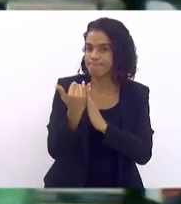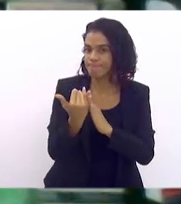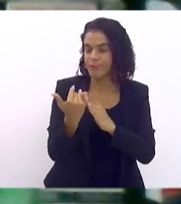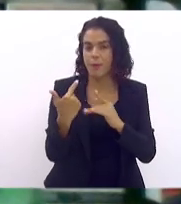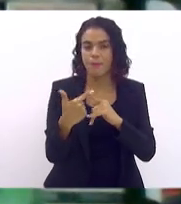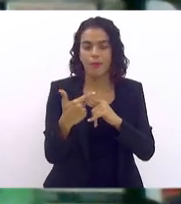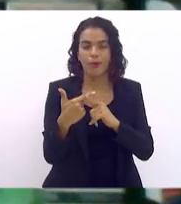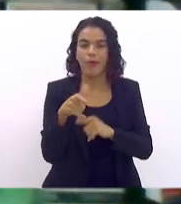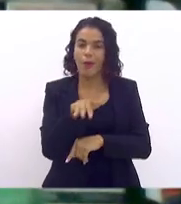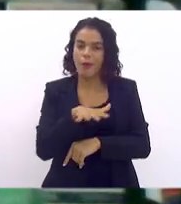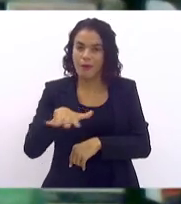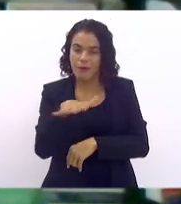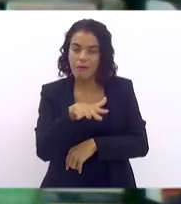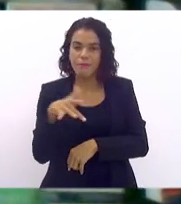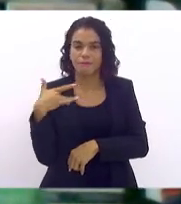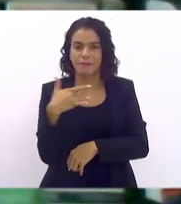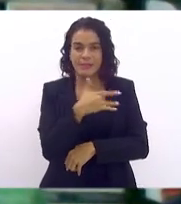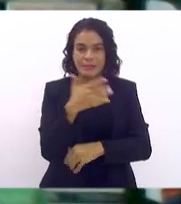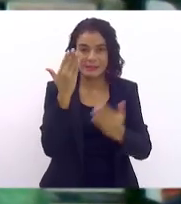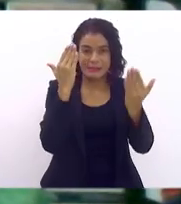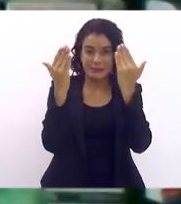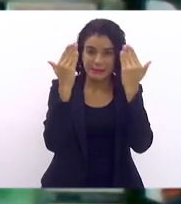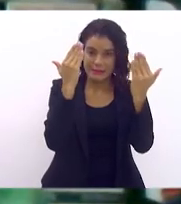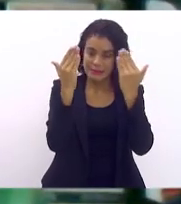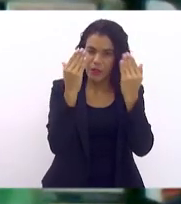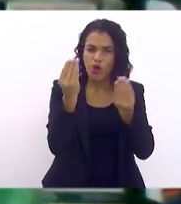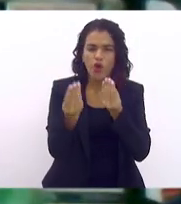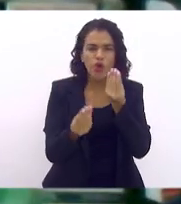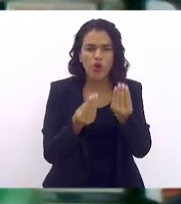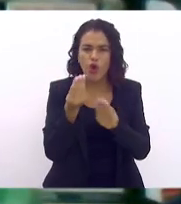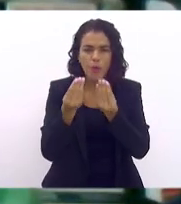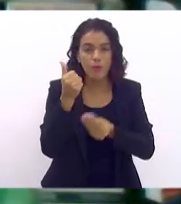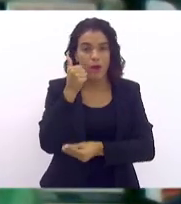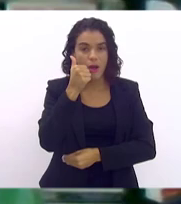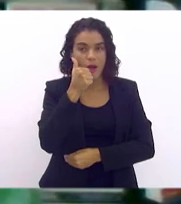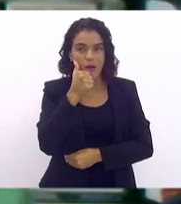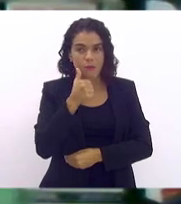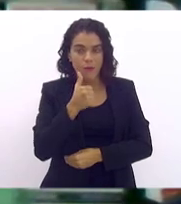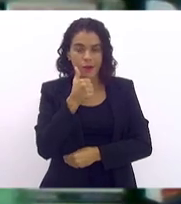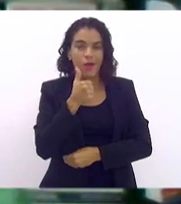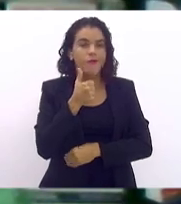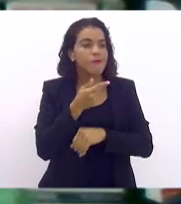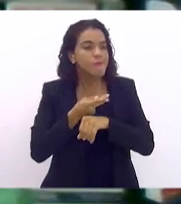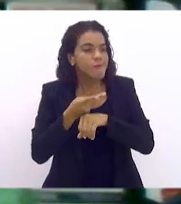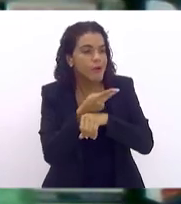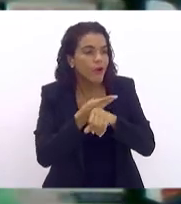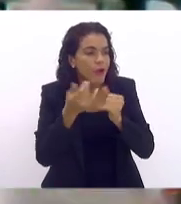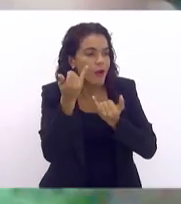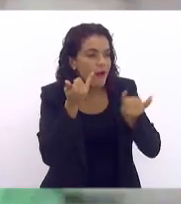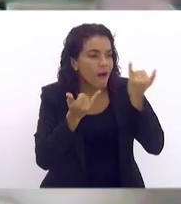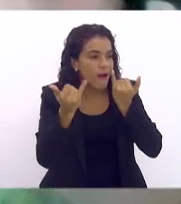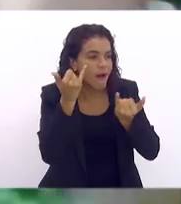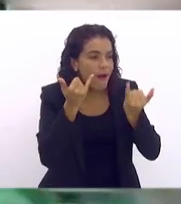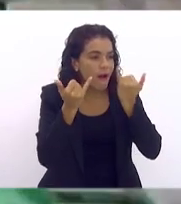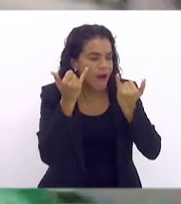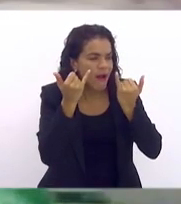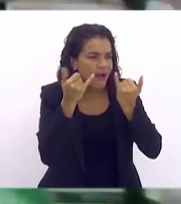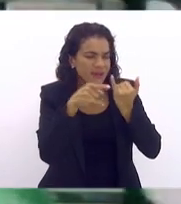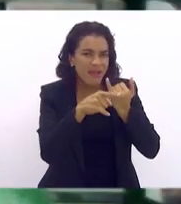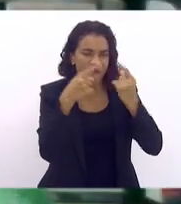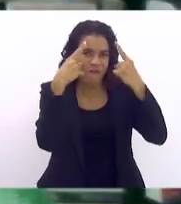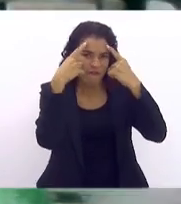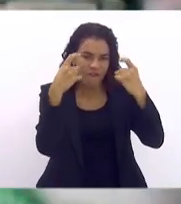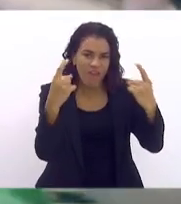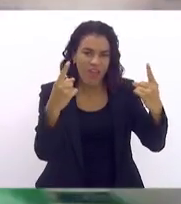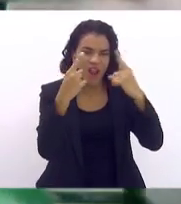de saúde mental, como que uma mulher vai entrar ali para buscar uma informação e vai estar com um nível de